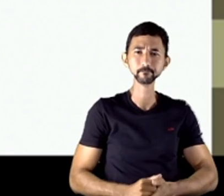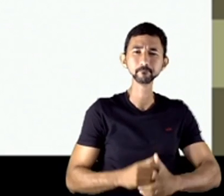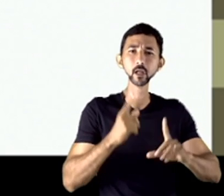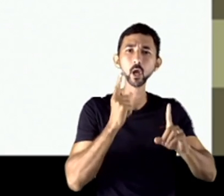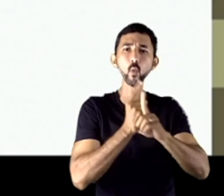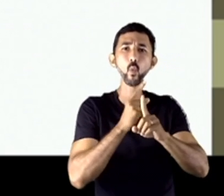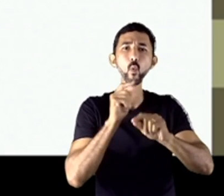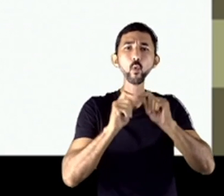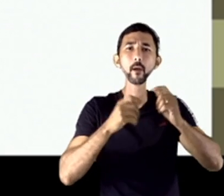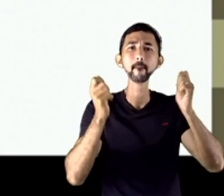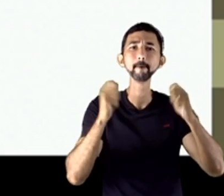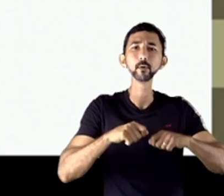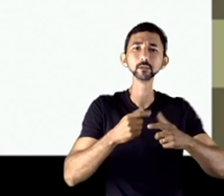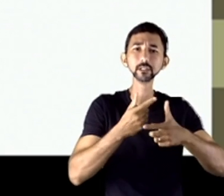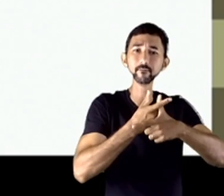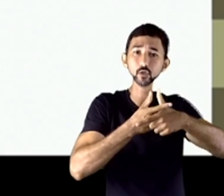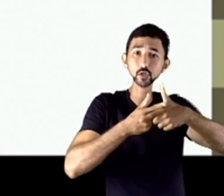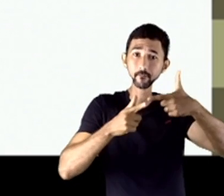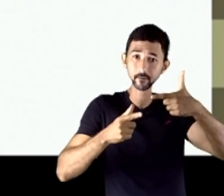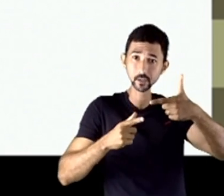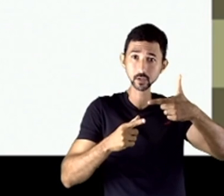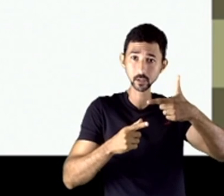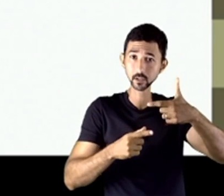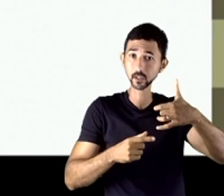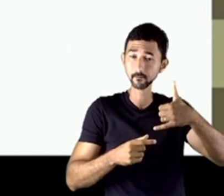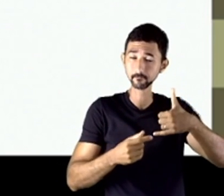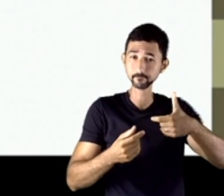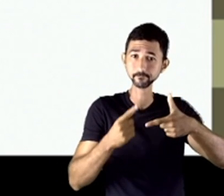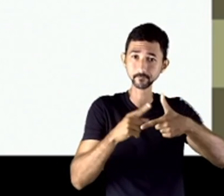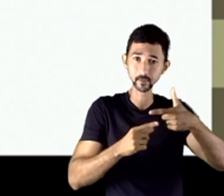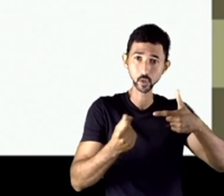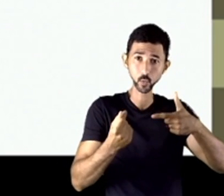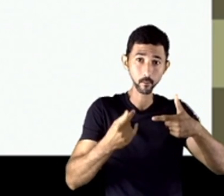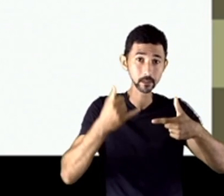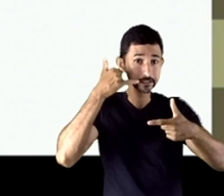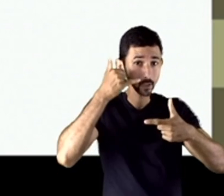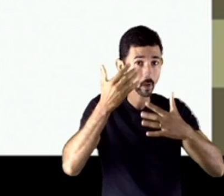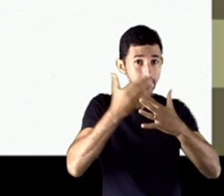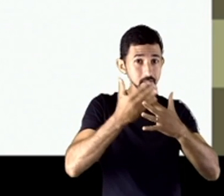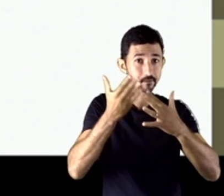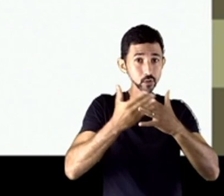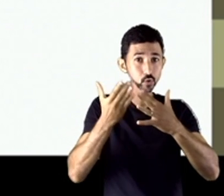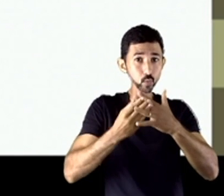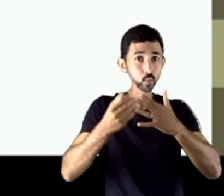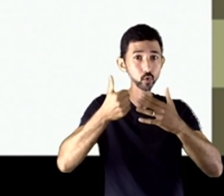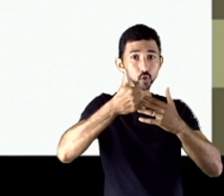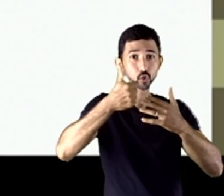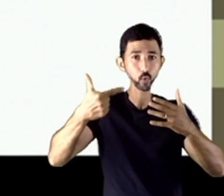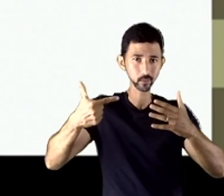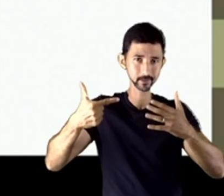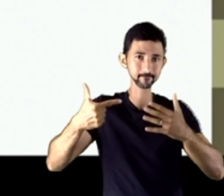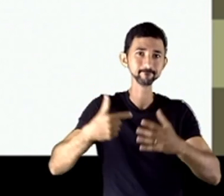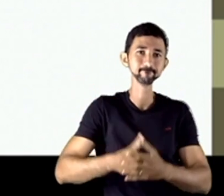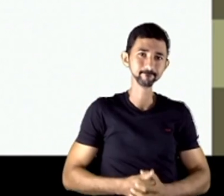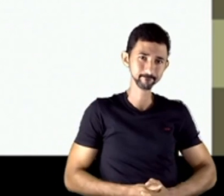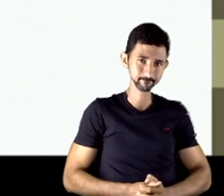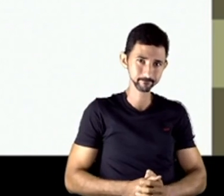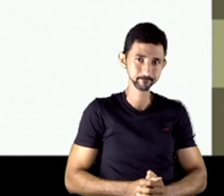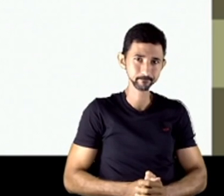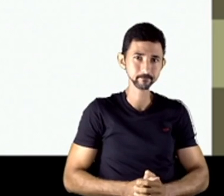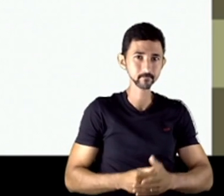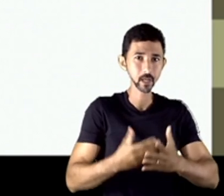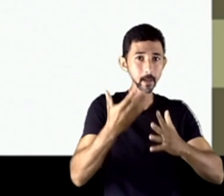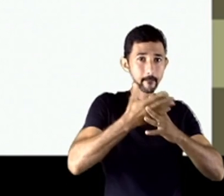Descubra se é possível dividir o valor do celular em 12 prestações, de modo que